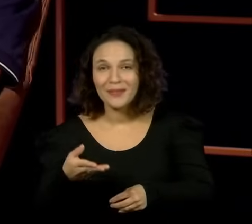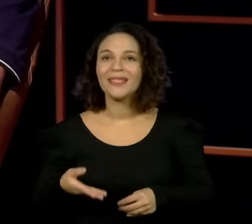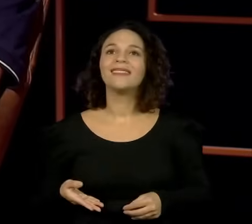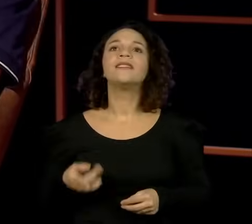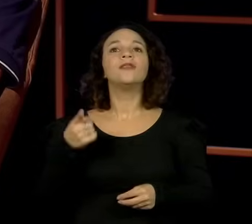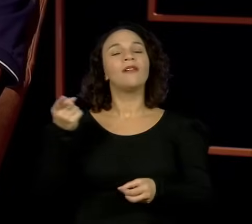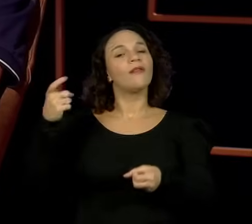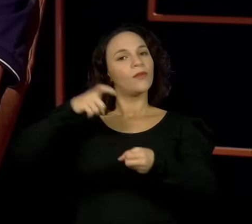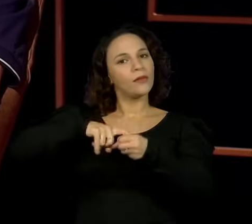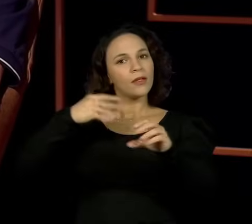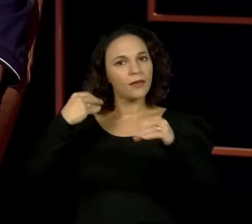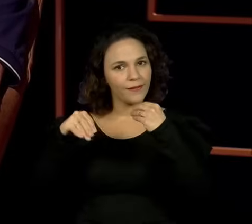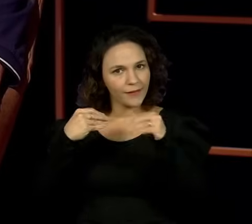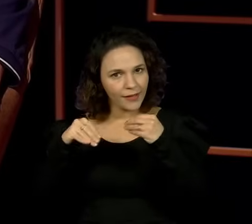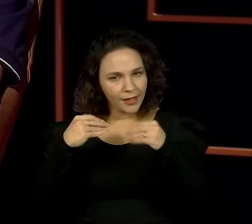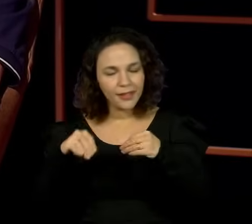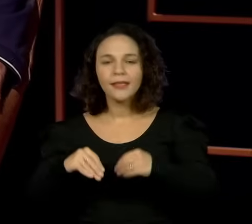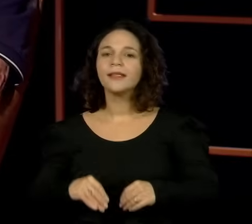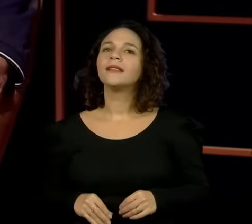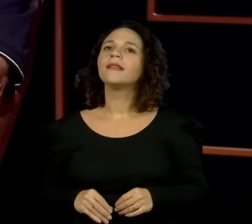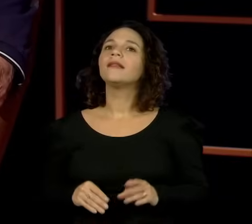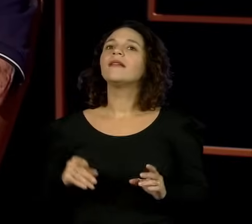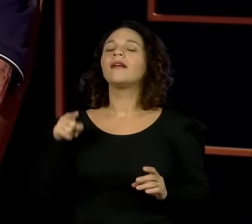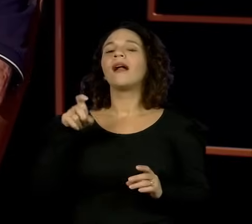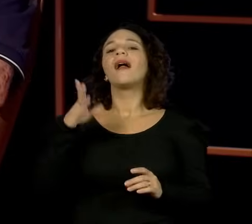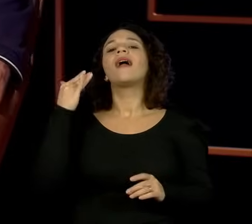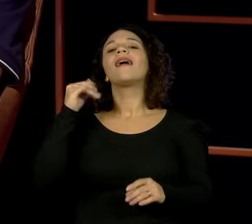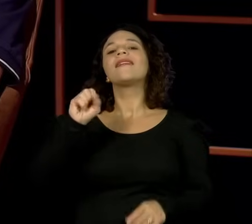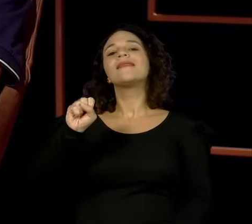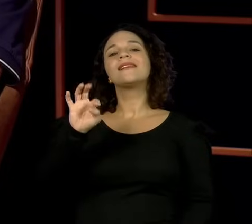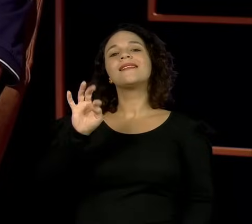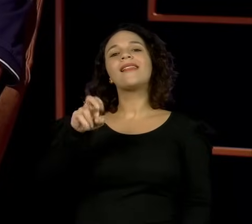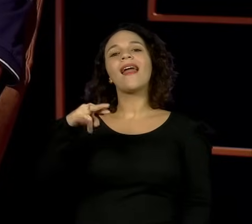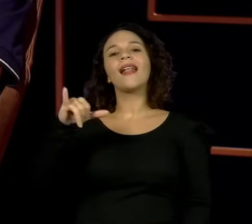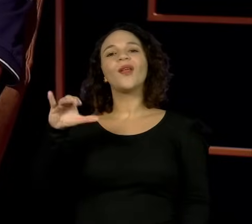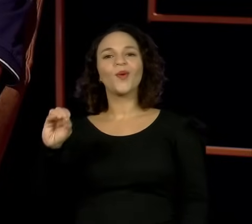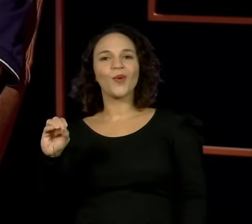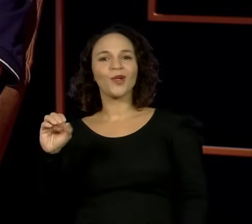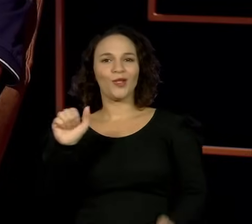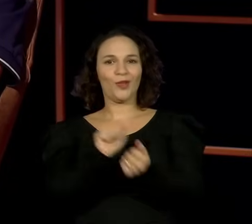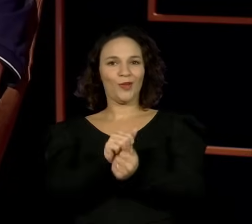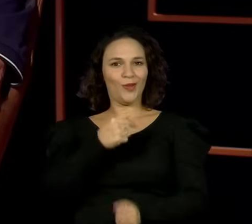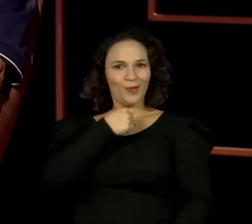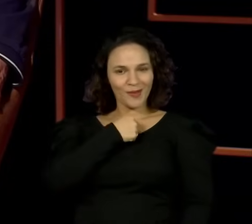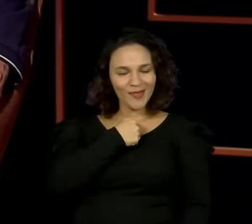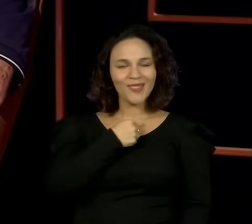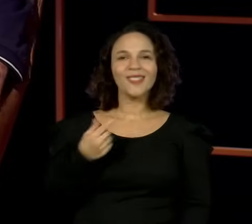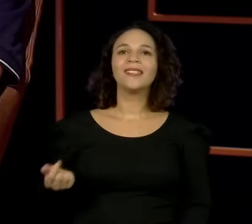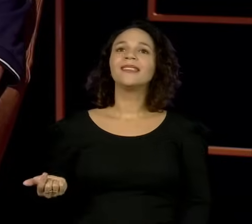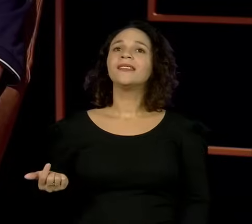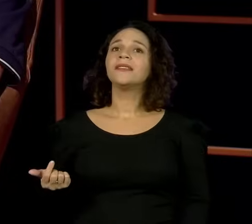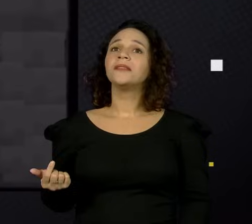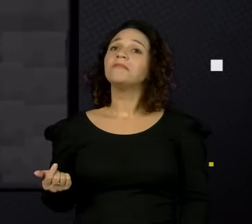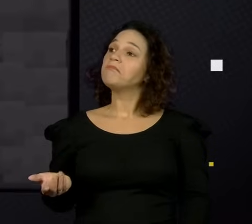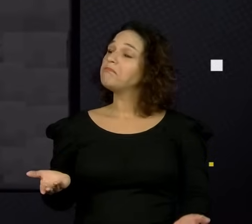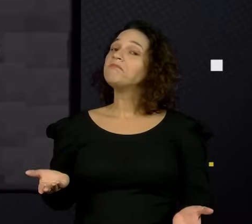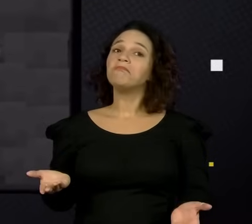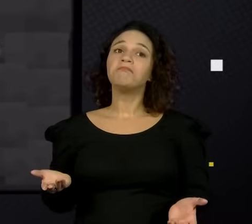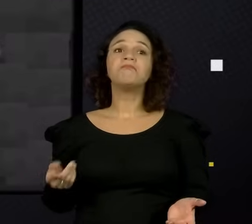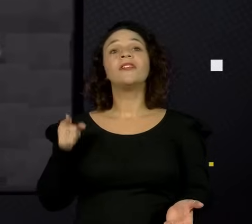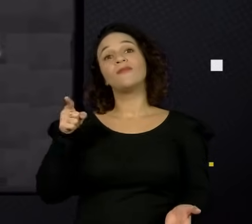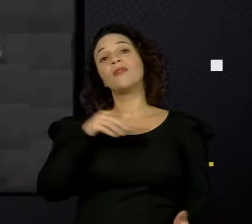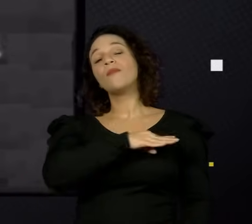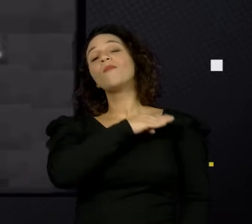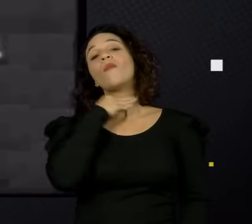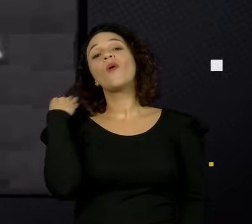vai voltar para a novela. Era o Estênio Garcia e eu. E você morreu